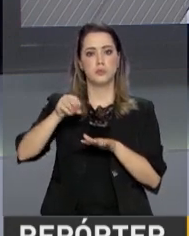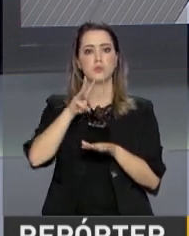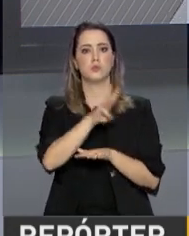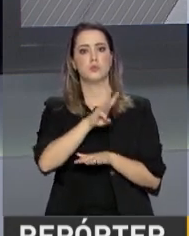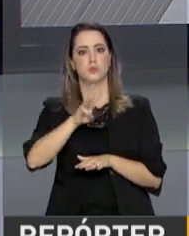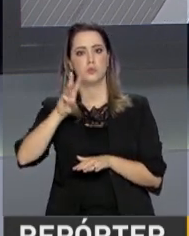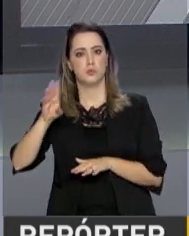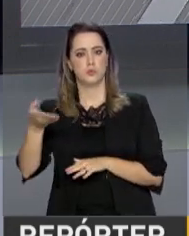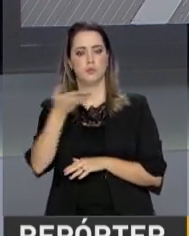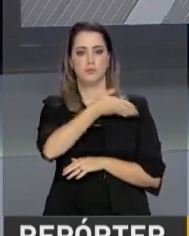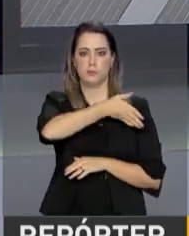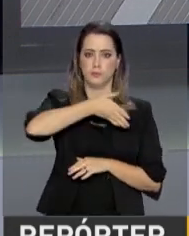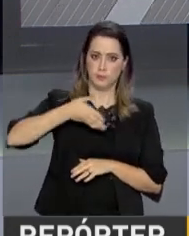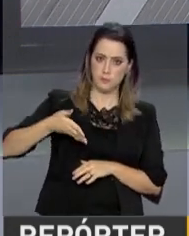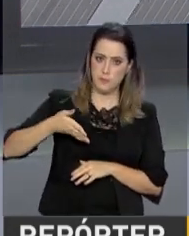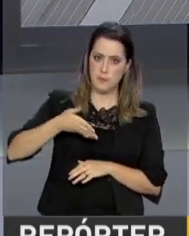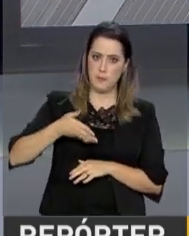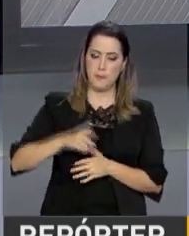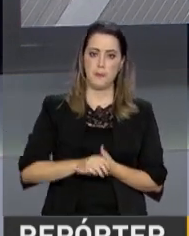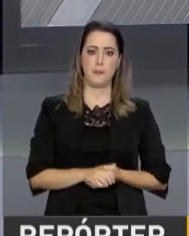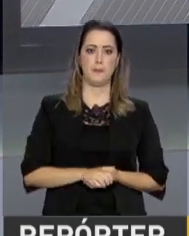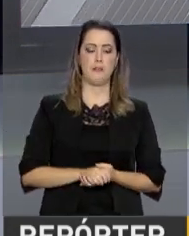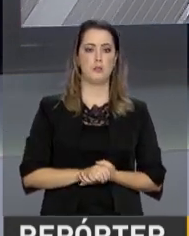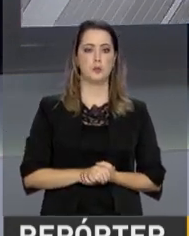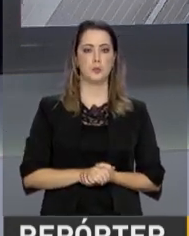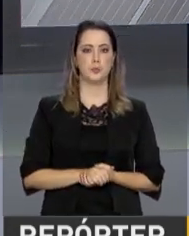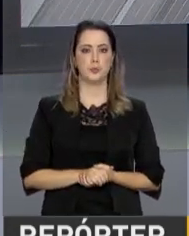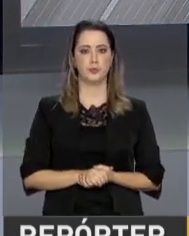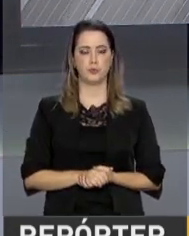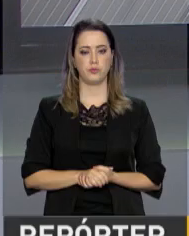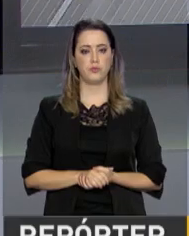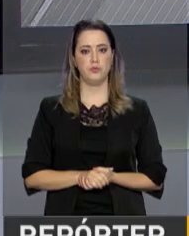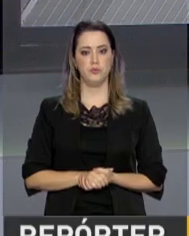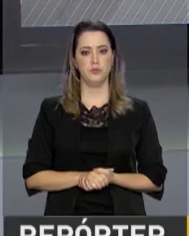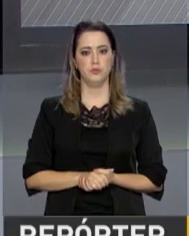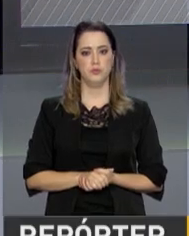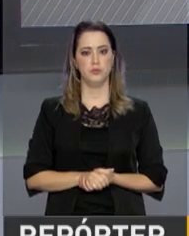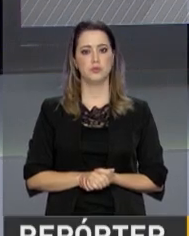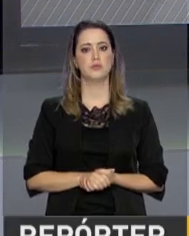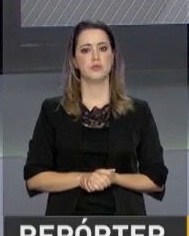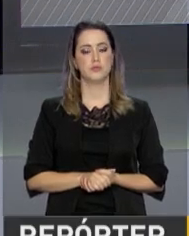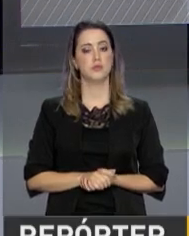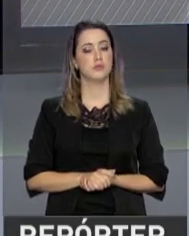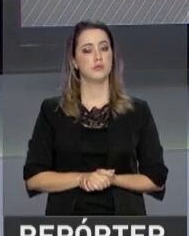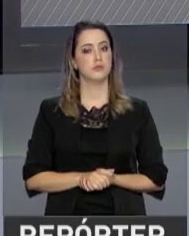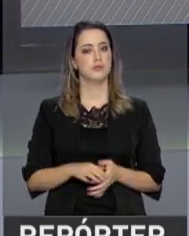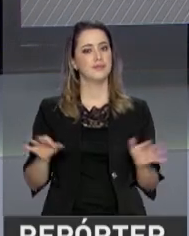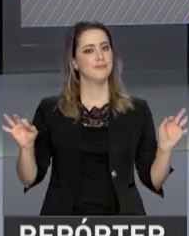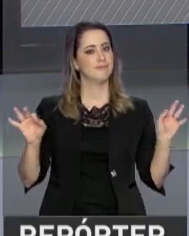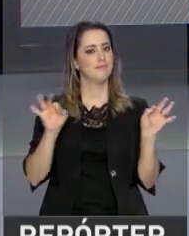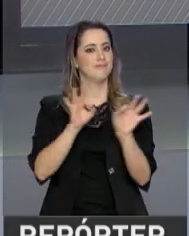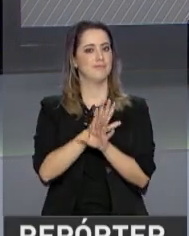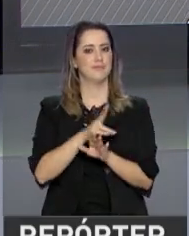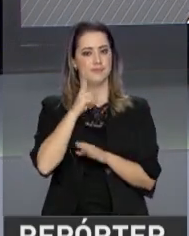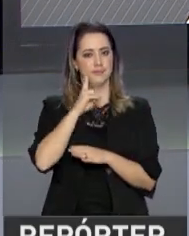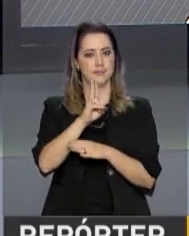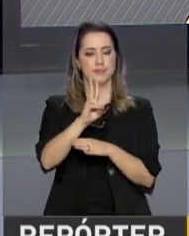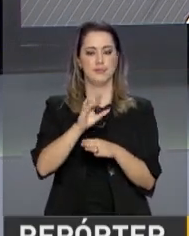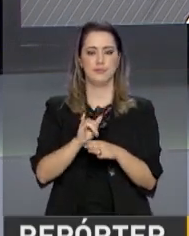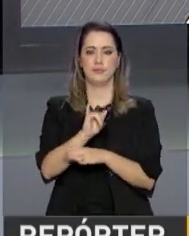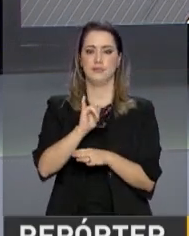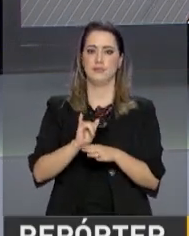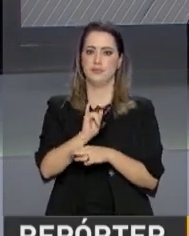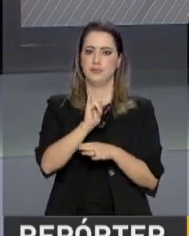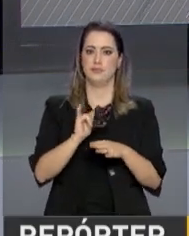você precisa estão lá no site da receita federal receita ponto fazenda.gov.br a gente fica por aqui reveja